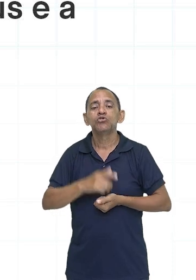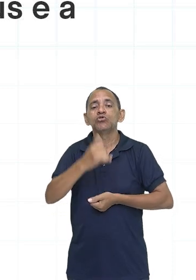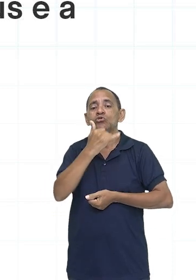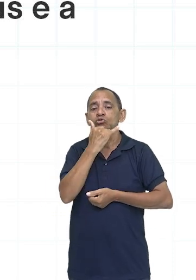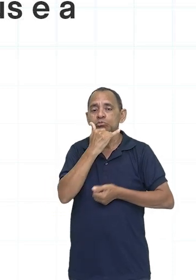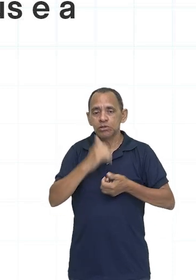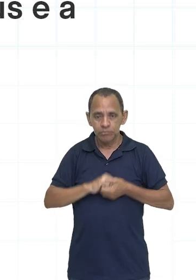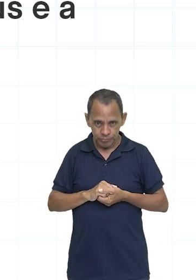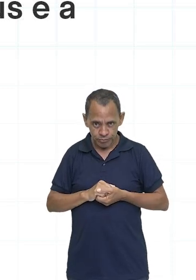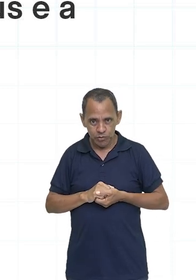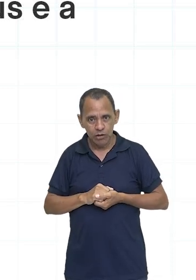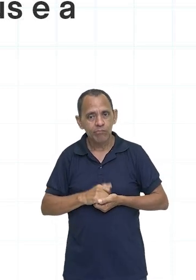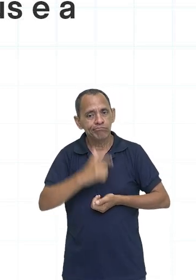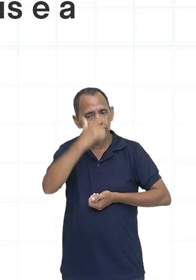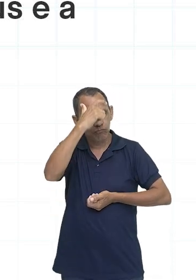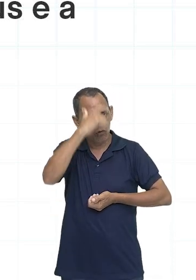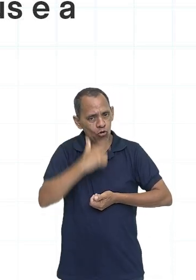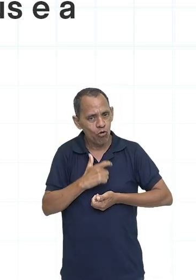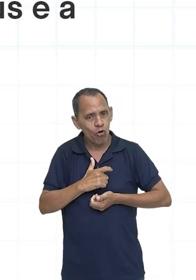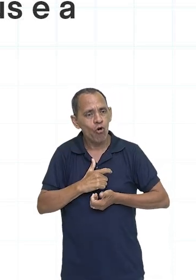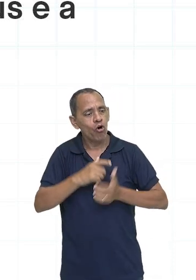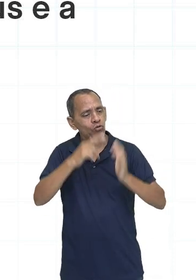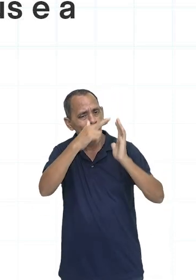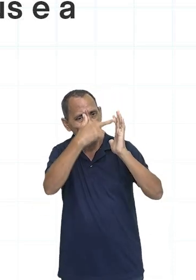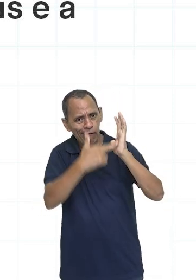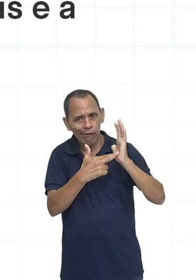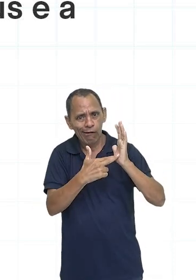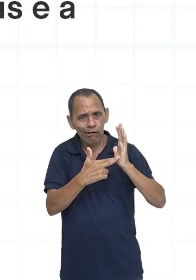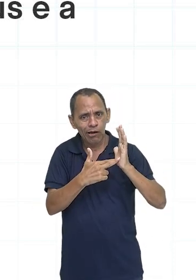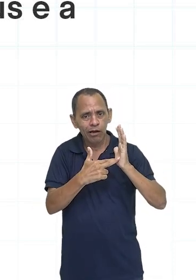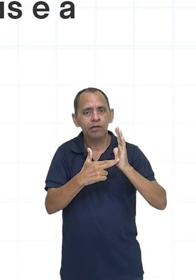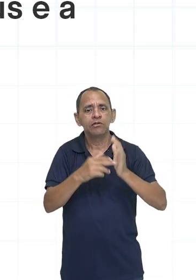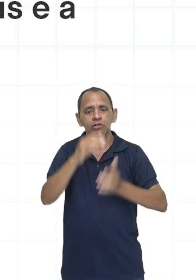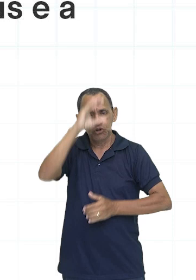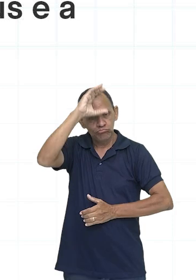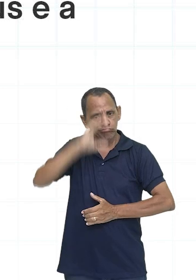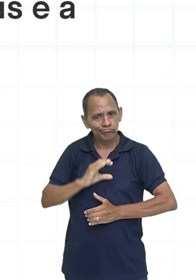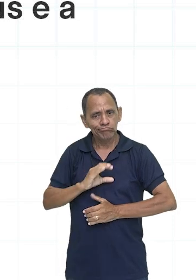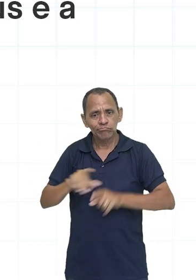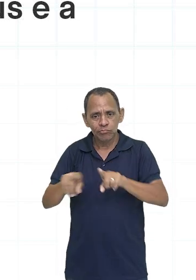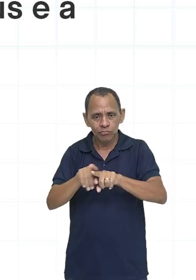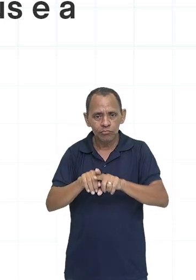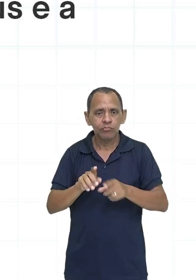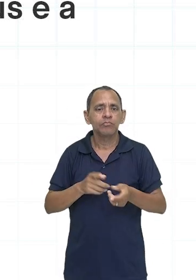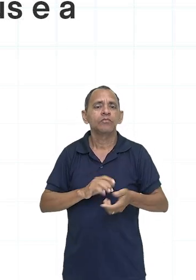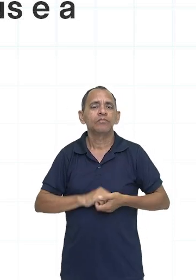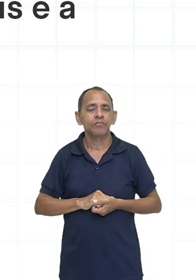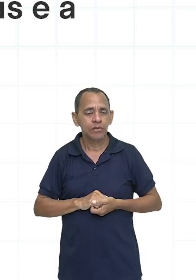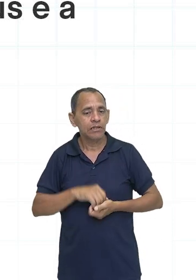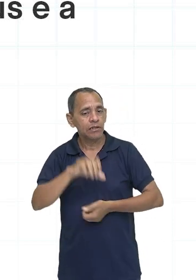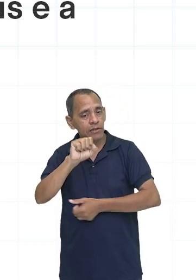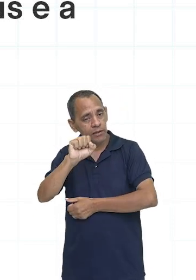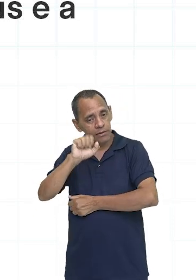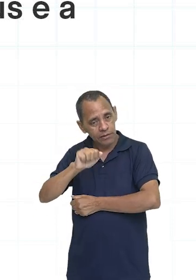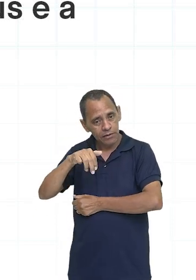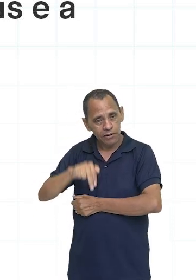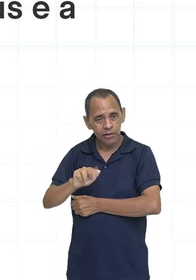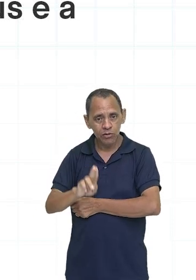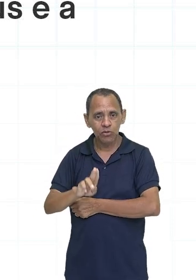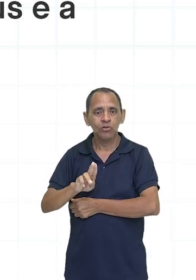que valores como o respeito pelo adversário, o autocontrole e a gratidão a Deus e à família